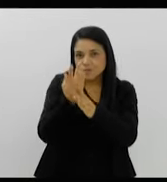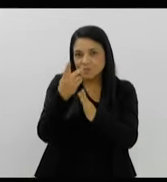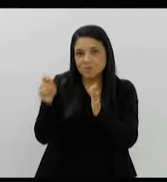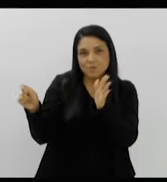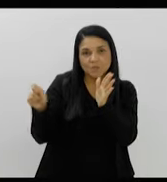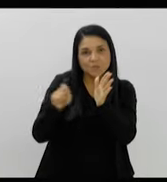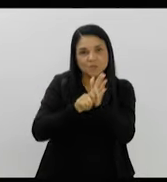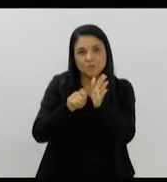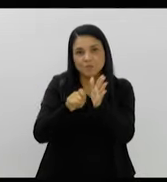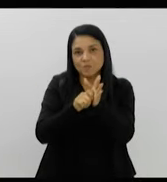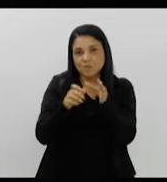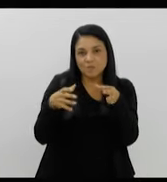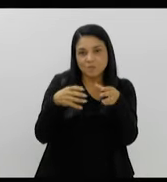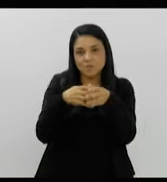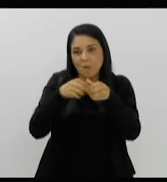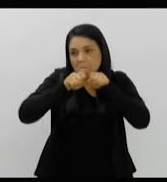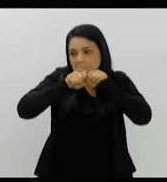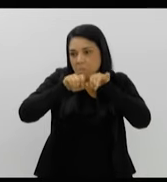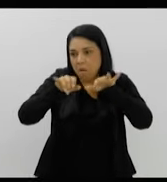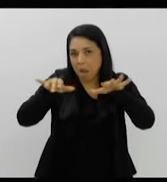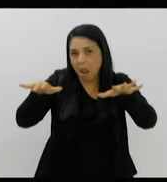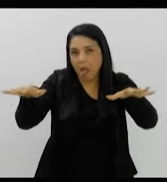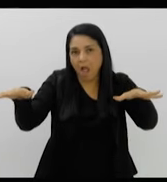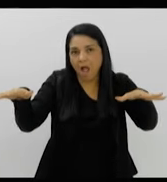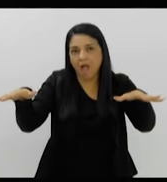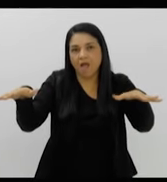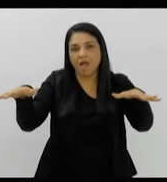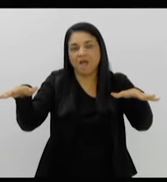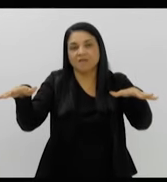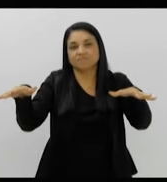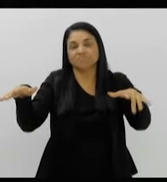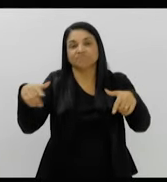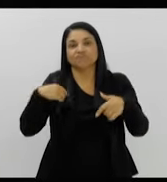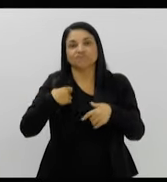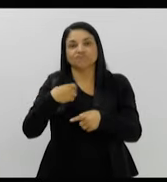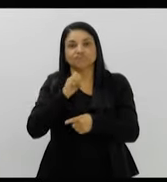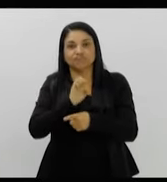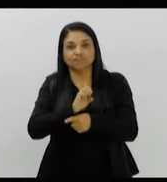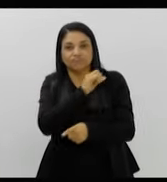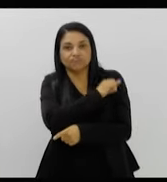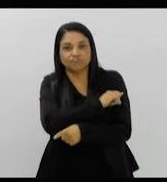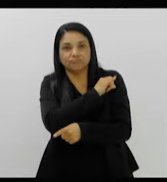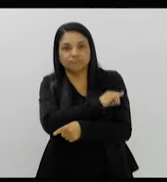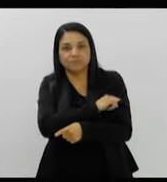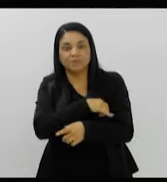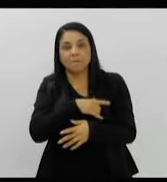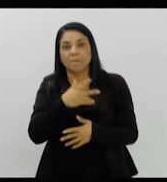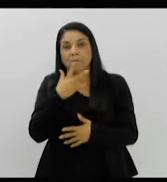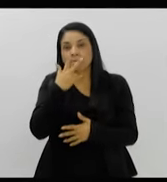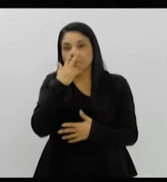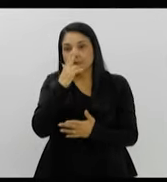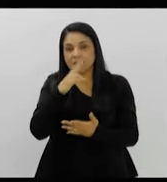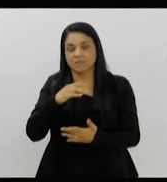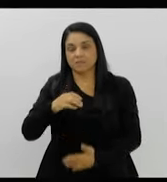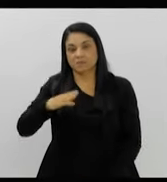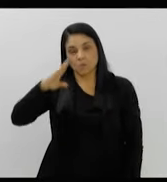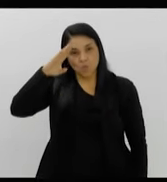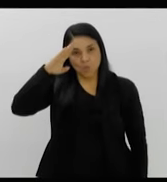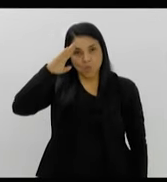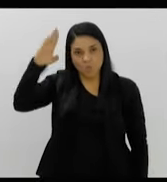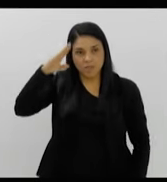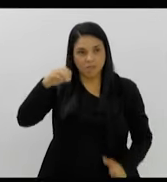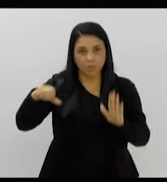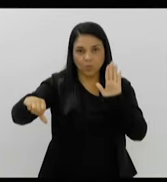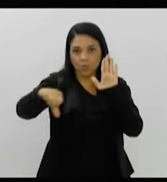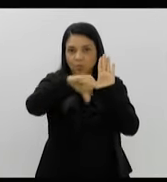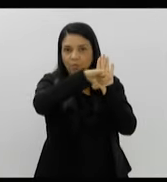Janeiro a aumentaram as barricadas o Rio de Janeiro virou quartel general para chefes do Crime